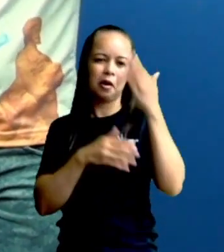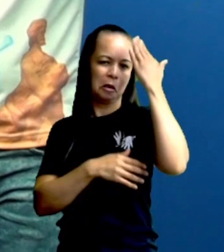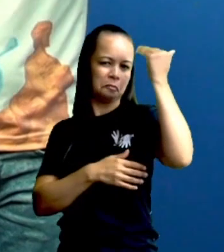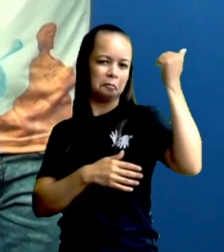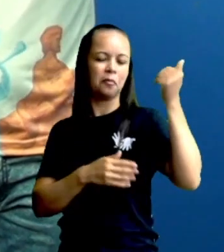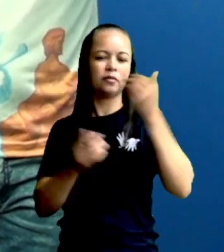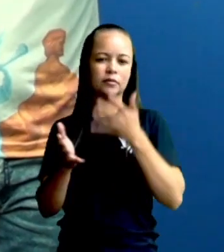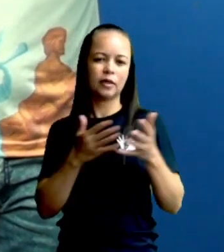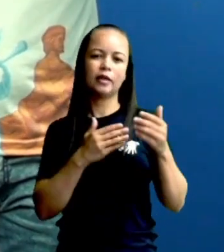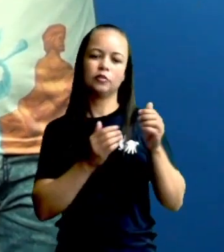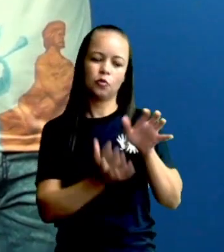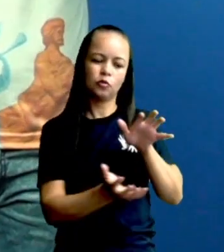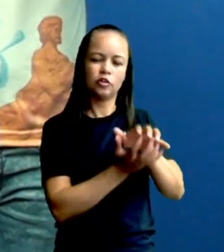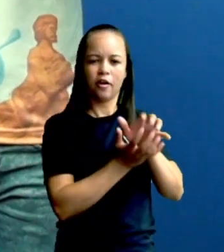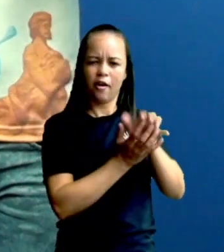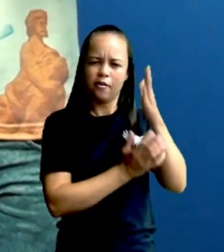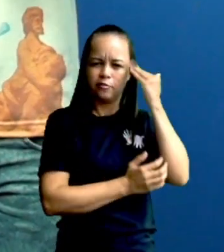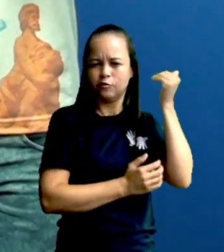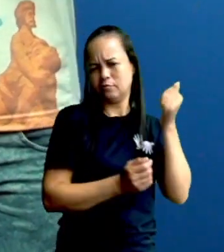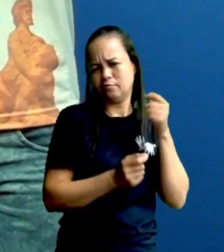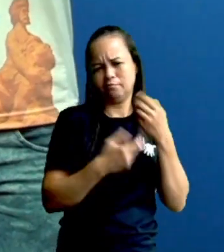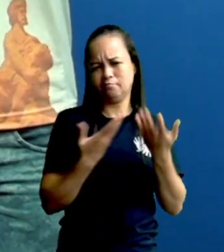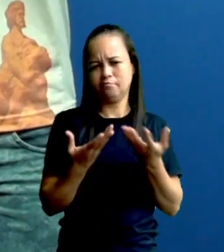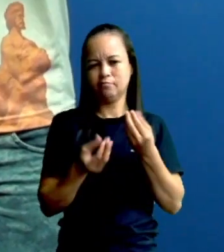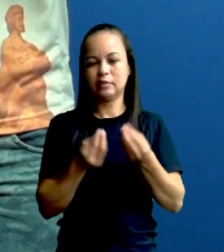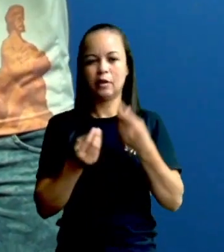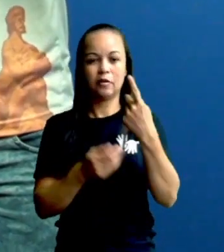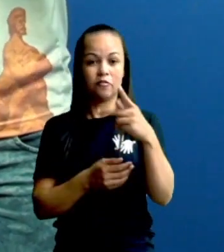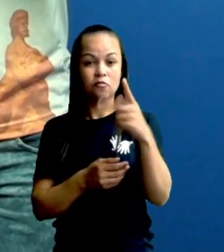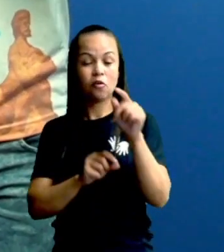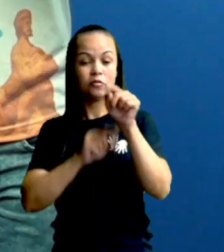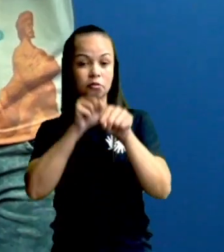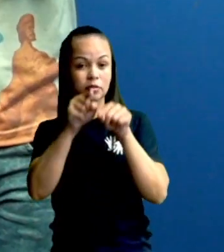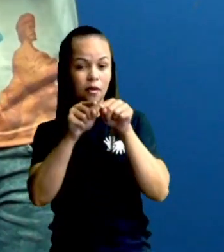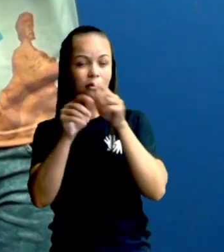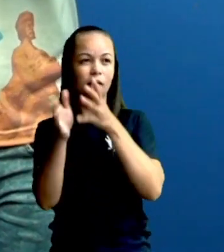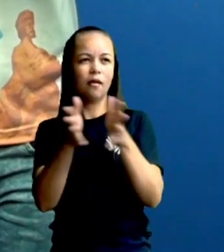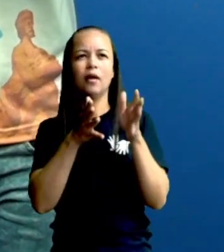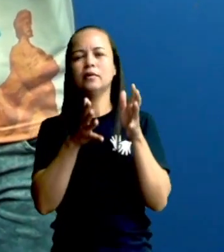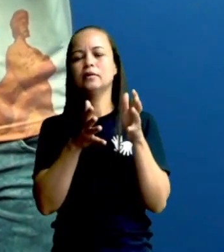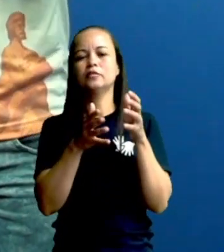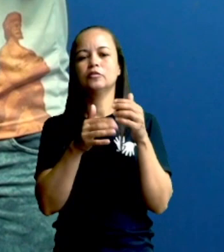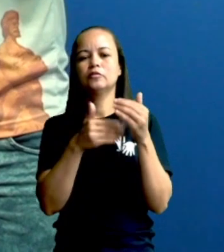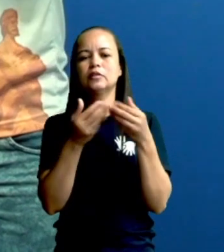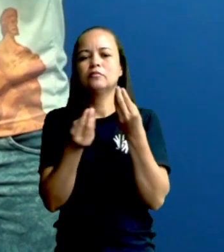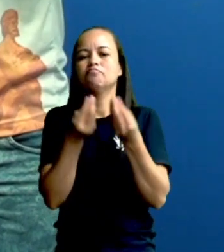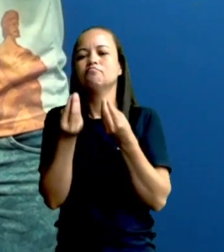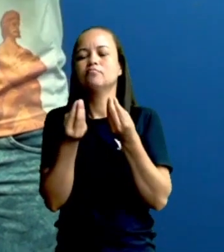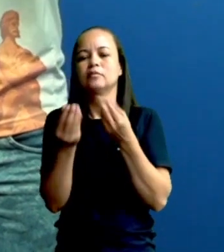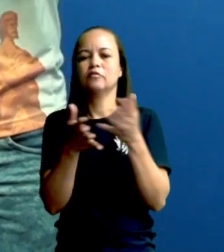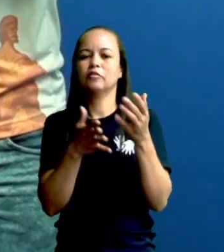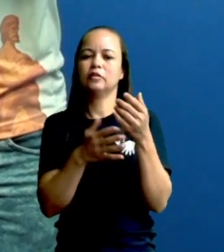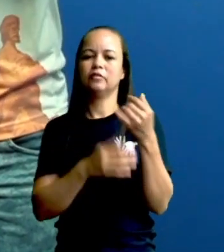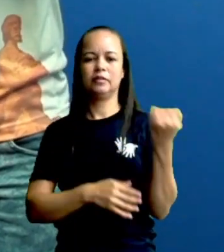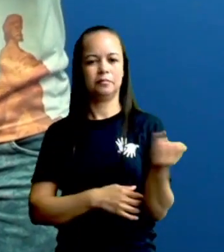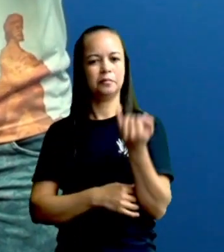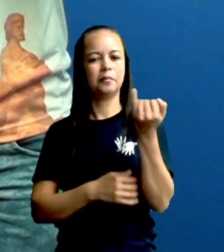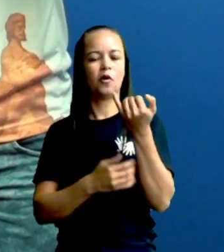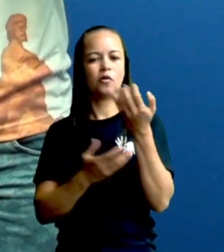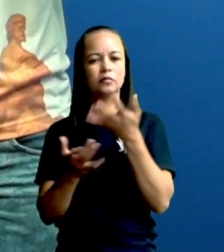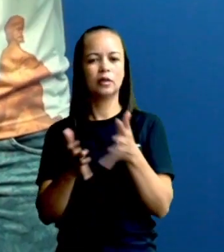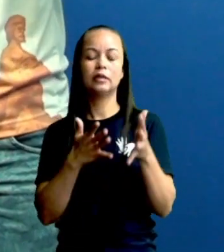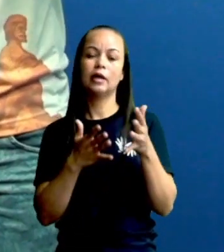ou ser um jacaré de sucesso, porque dentro do seu nicho ali, nos que você faz, você vai ser bem sucedido.